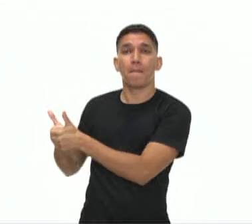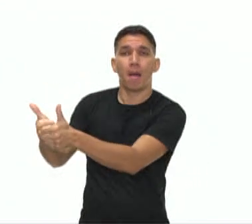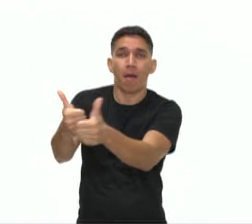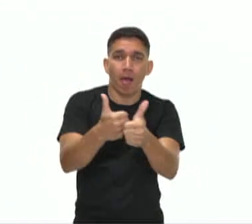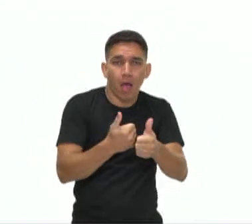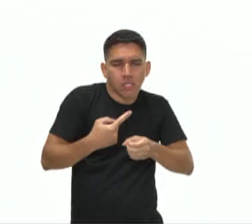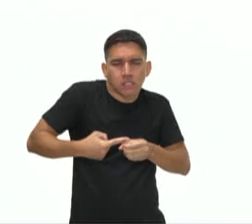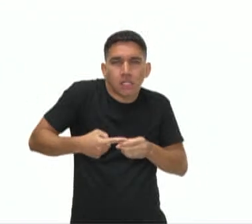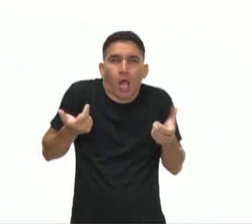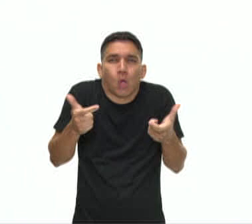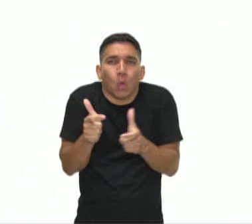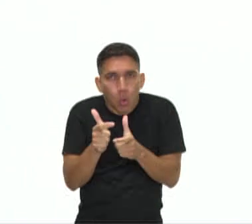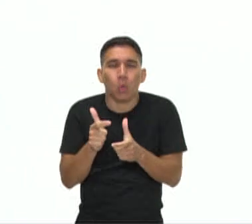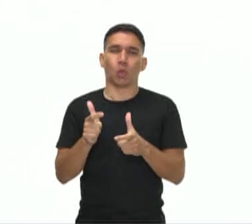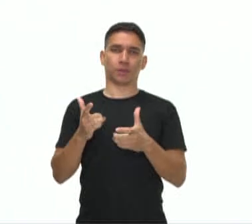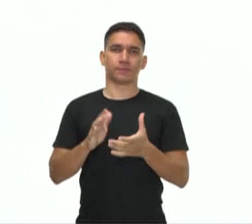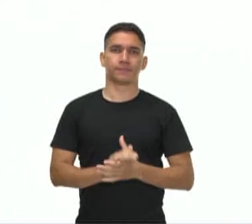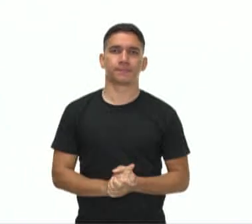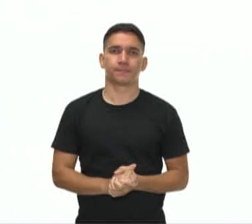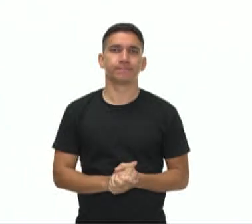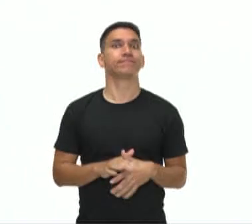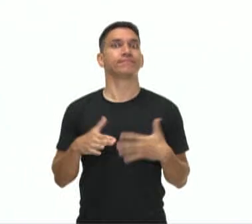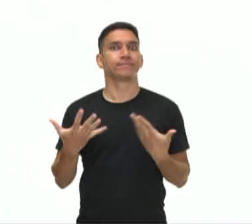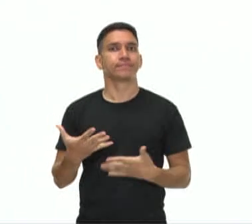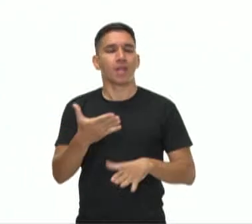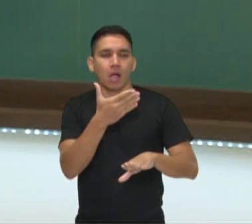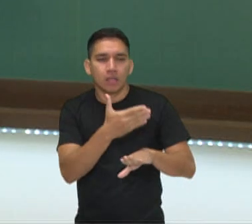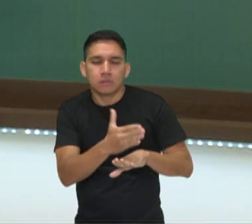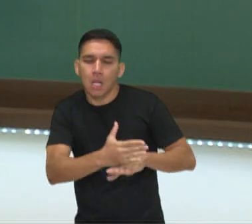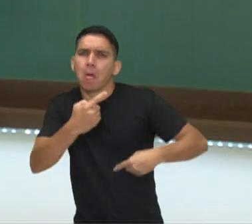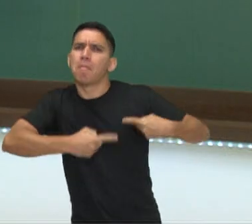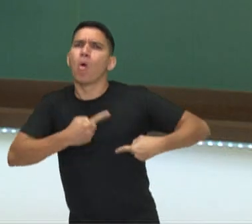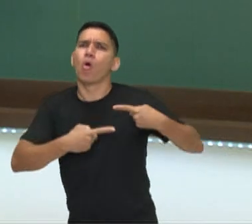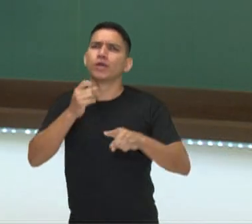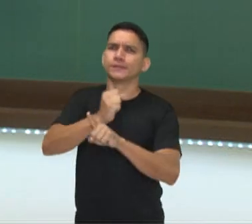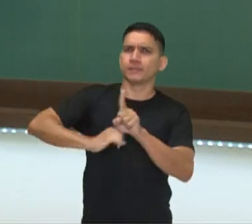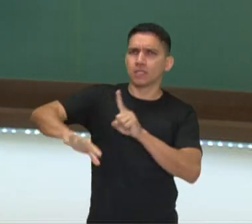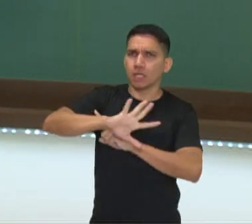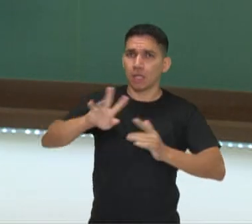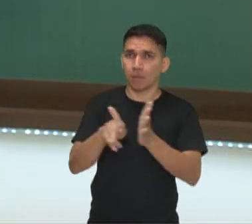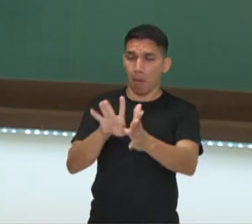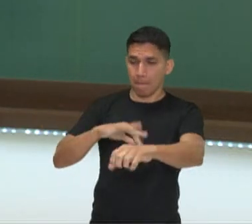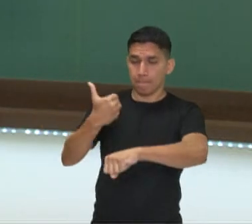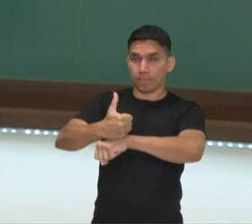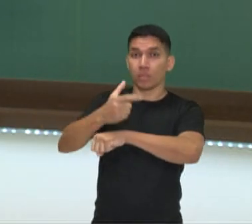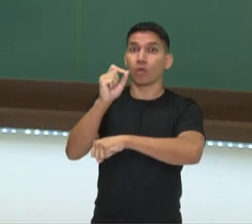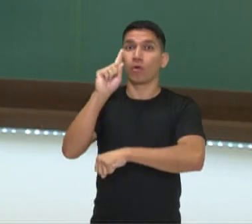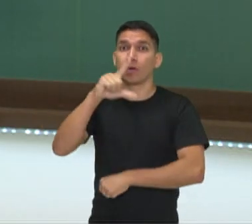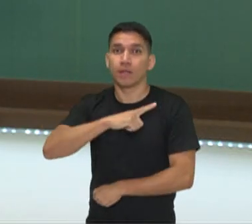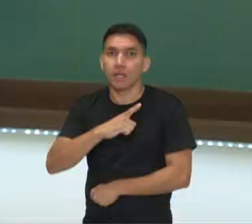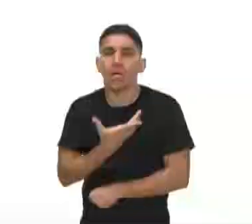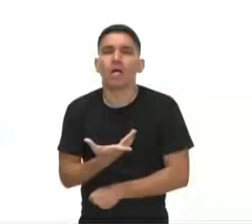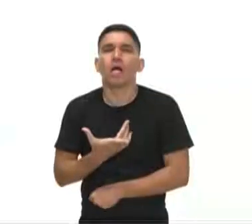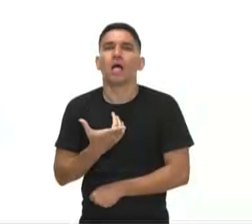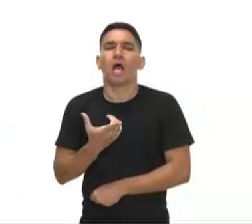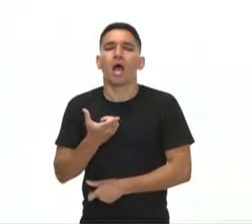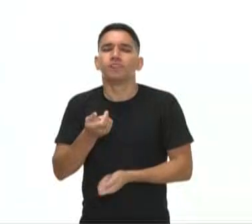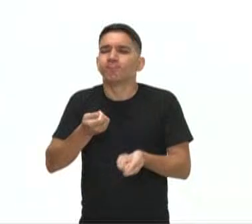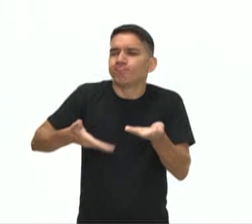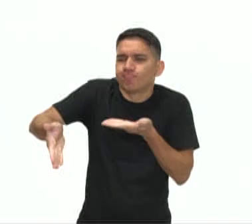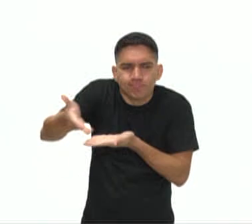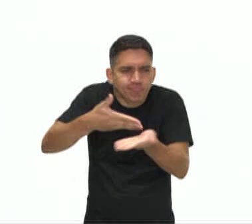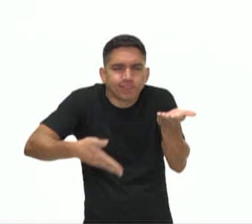pequenas cidades do interior. A prática político-social dos coronéis mantinha uma